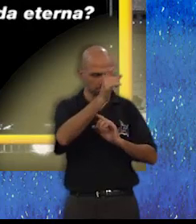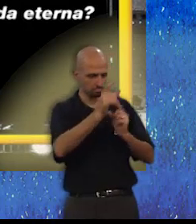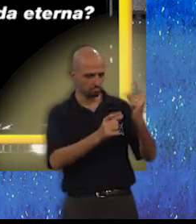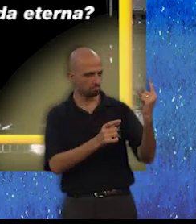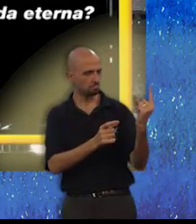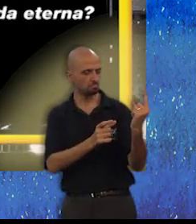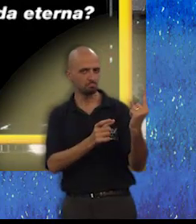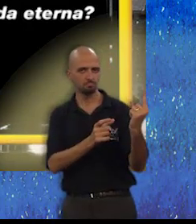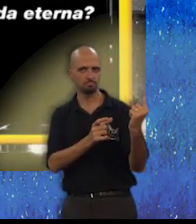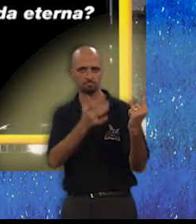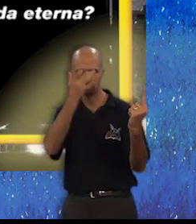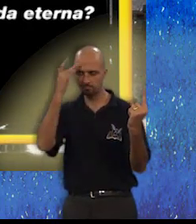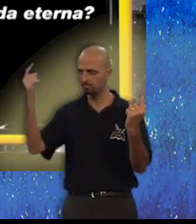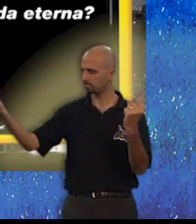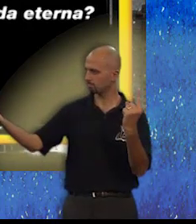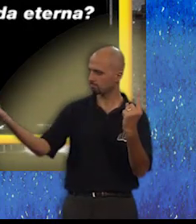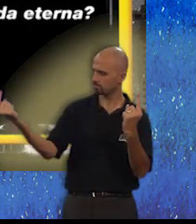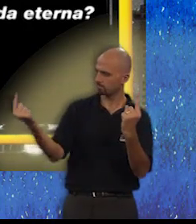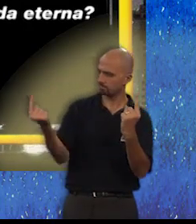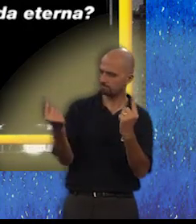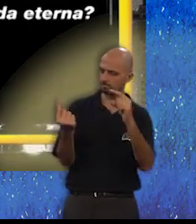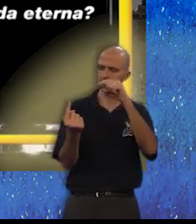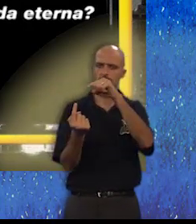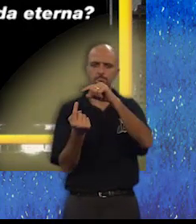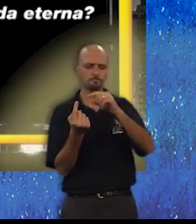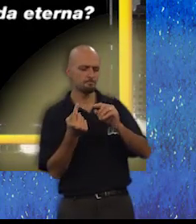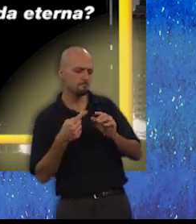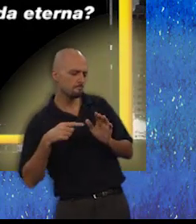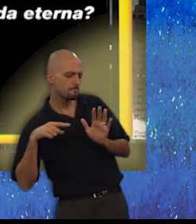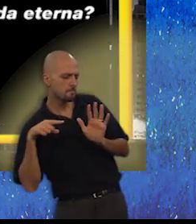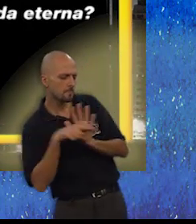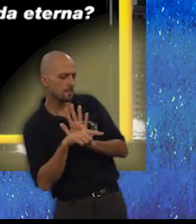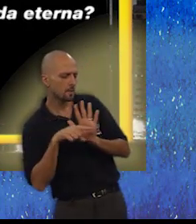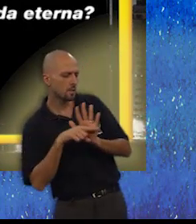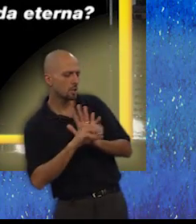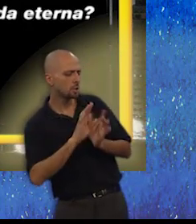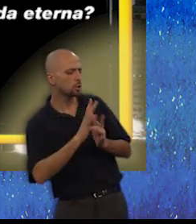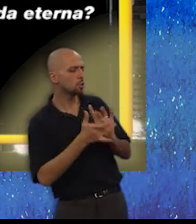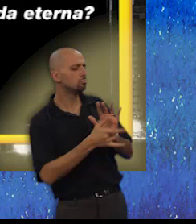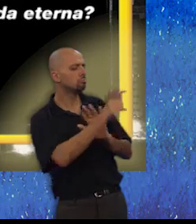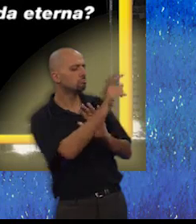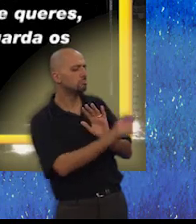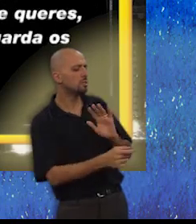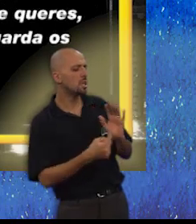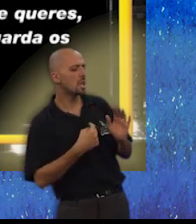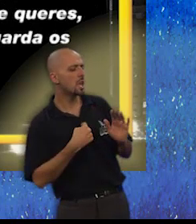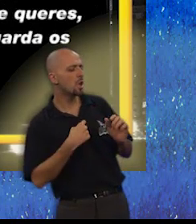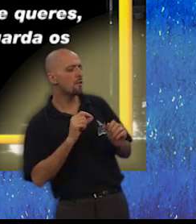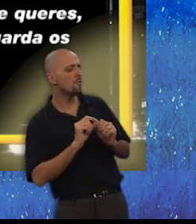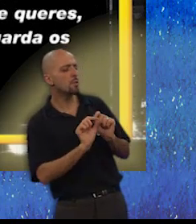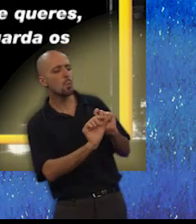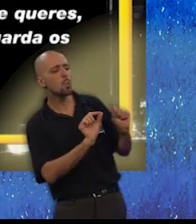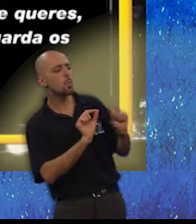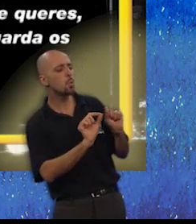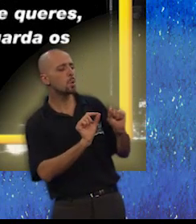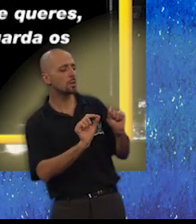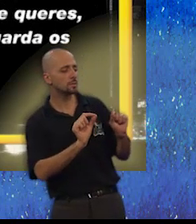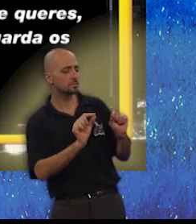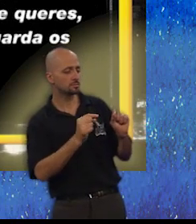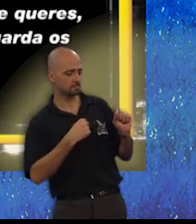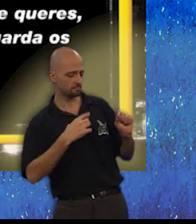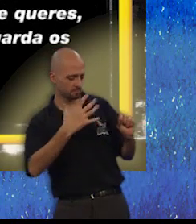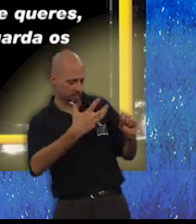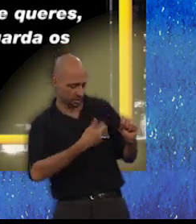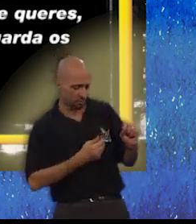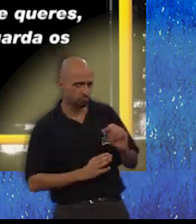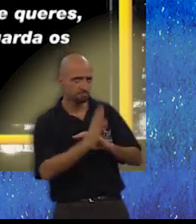perguntou: Mestre, que farei eu de bom para alcançar a vida eterna? Respondeu-lhe Jesus: por que me perguntas acerca do que é